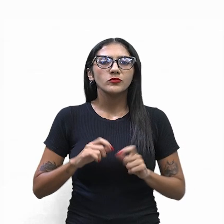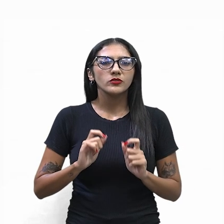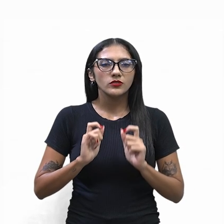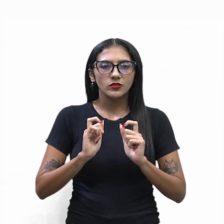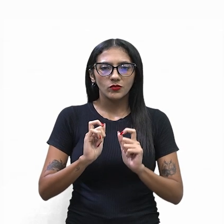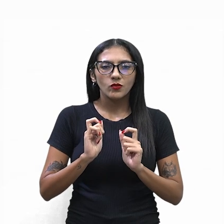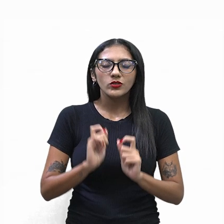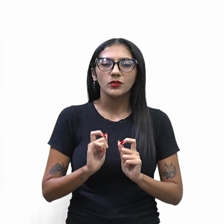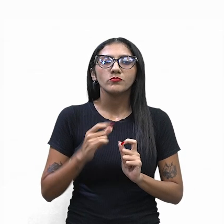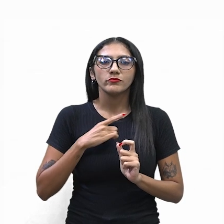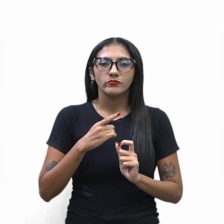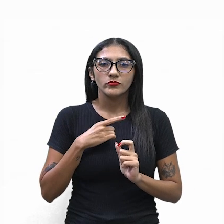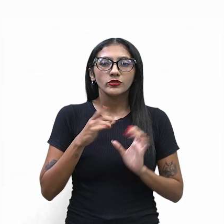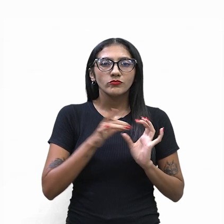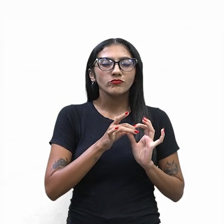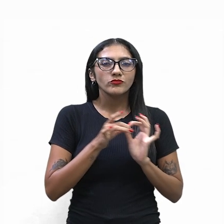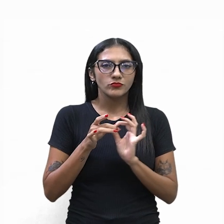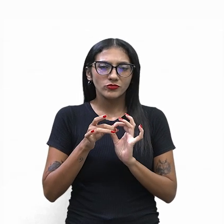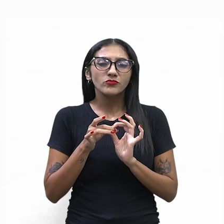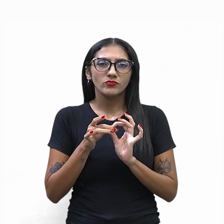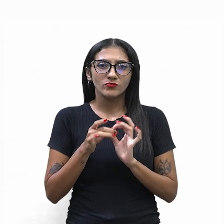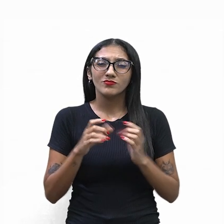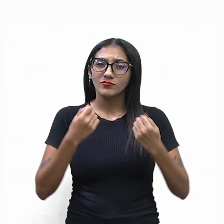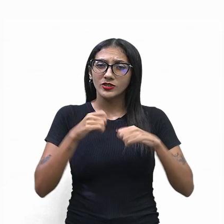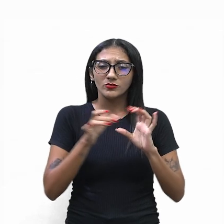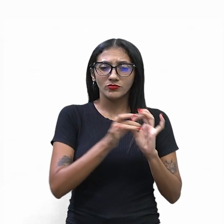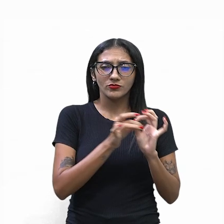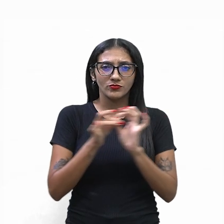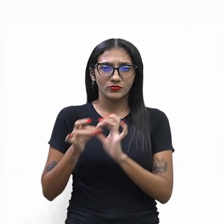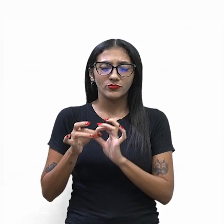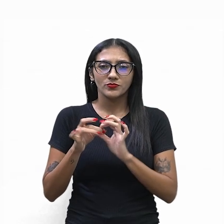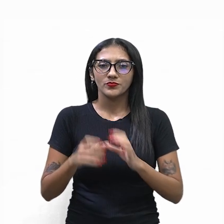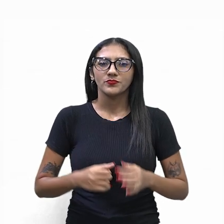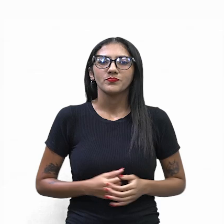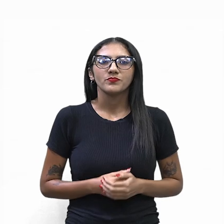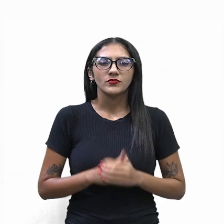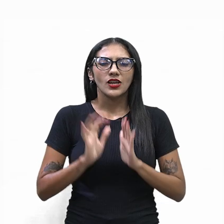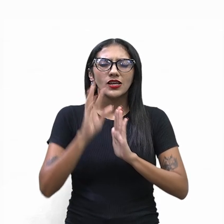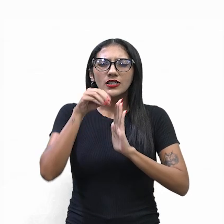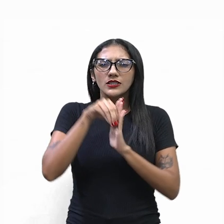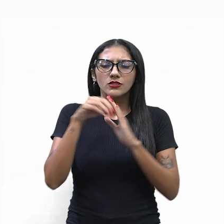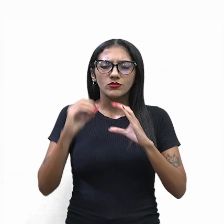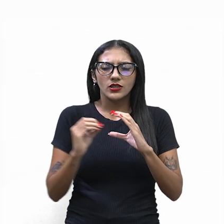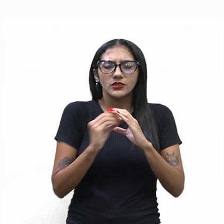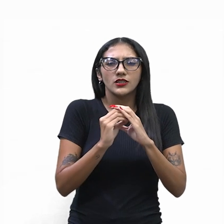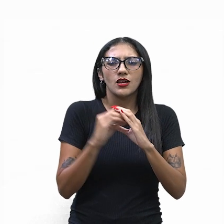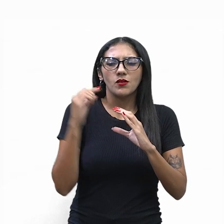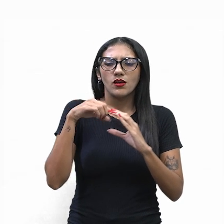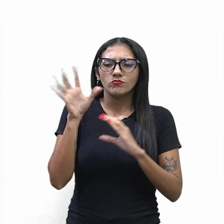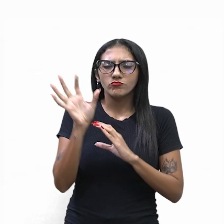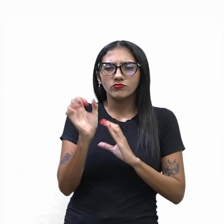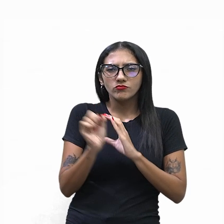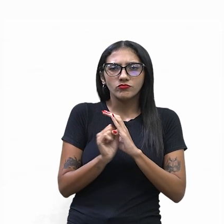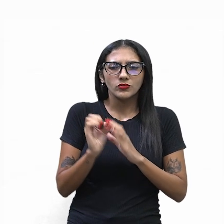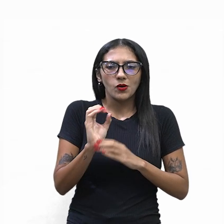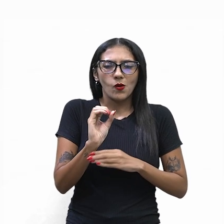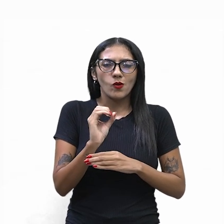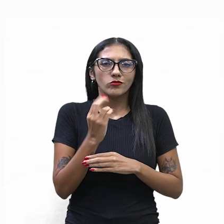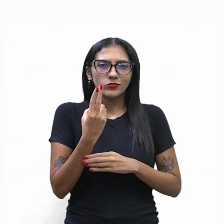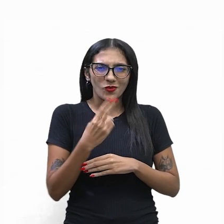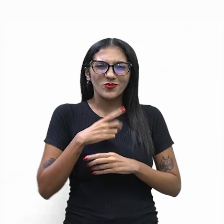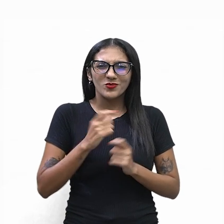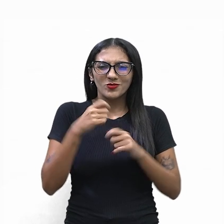verdade, são interdependentes, tá? Uma depende da outra. Enquanto na célula está captando ali o oxigênio para a produção de